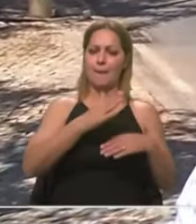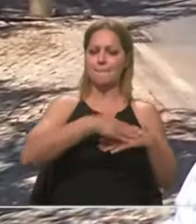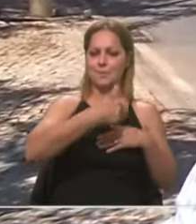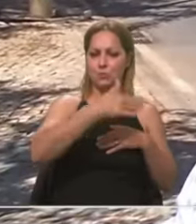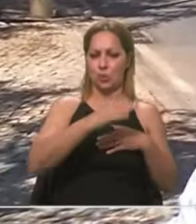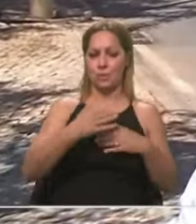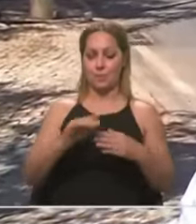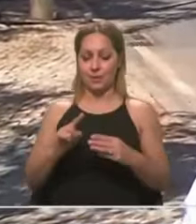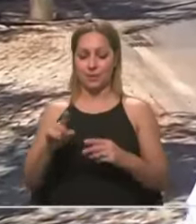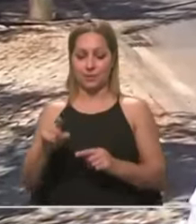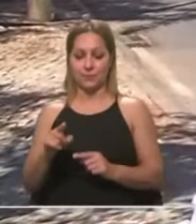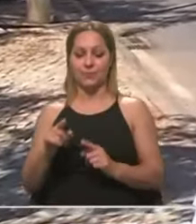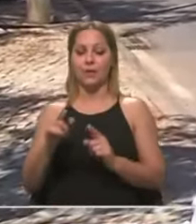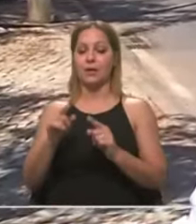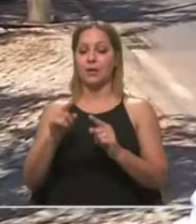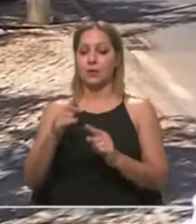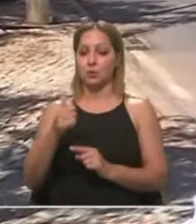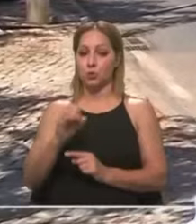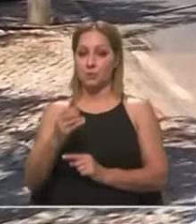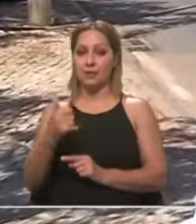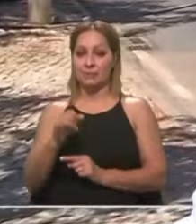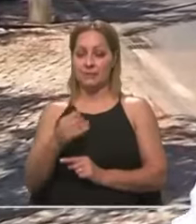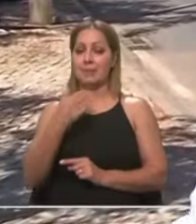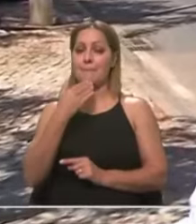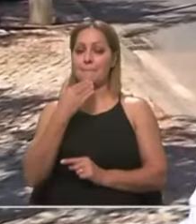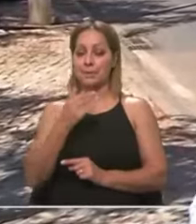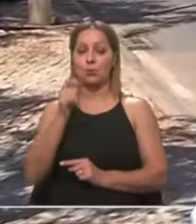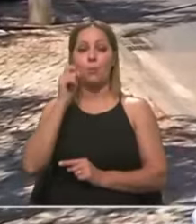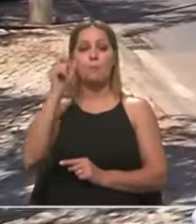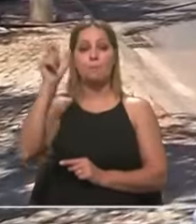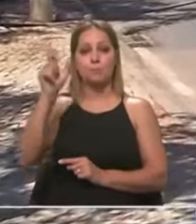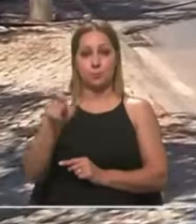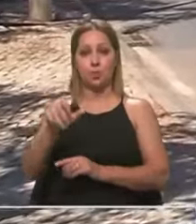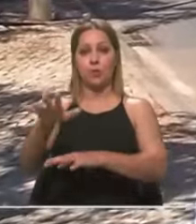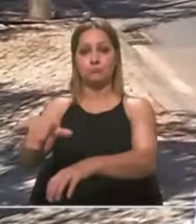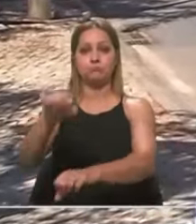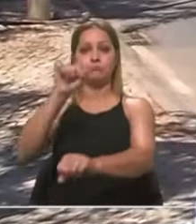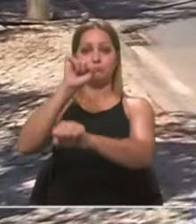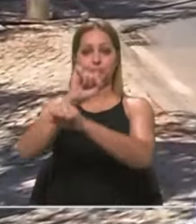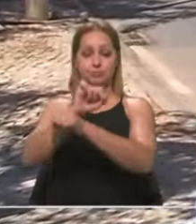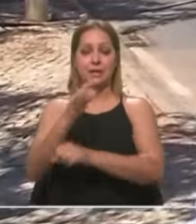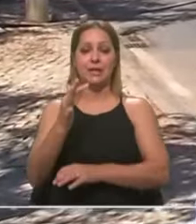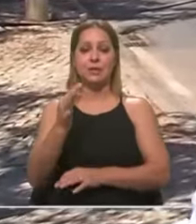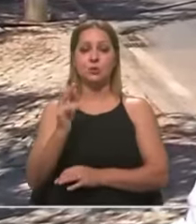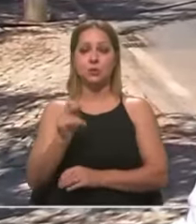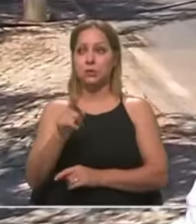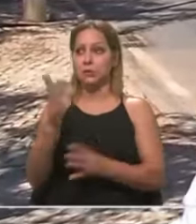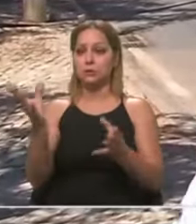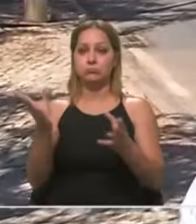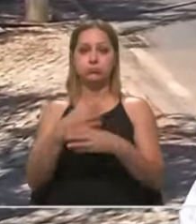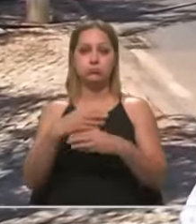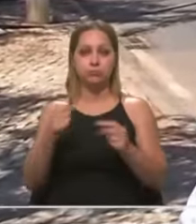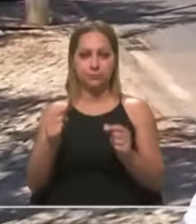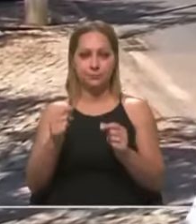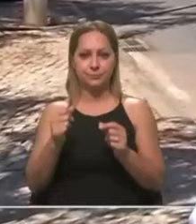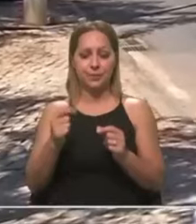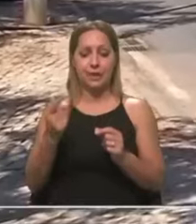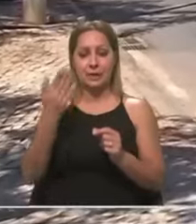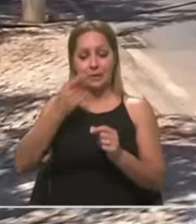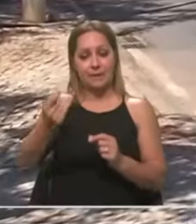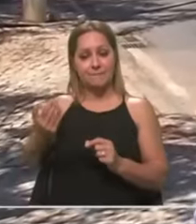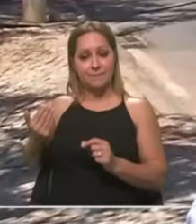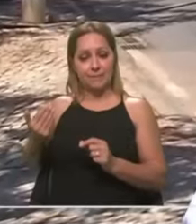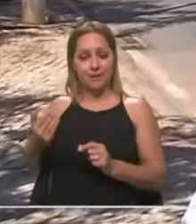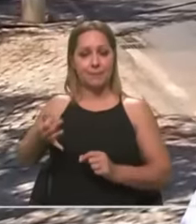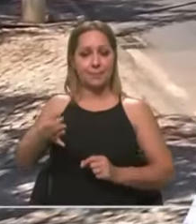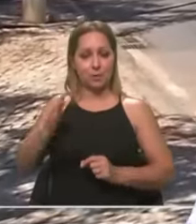havia finalmente a ordem para deter este homem, para prender este homem, para ele cumprir os 14 anos de prisão, ele desapareceu. Foi detido nos últimos dias pela Polícia